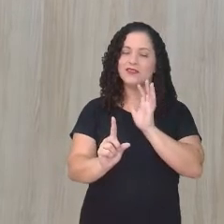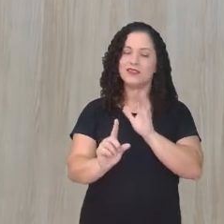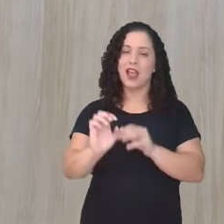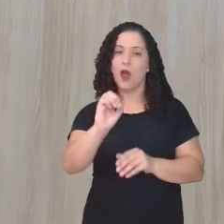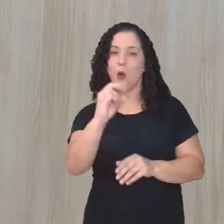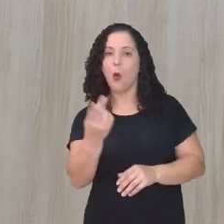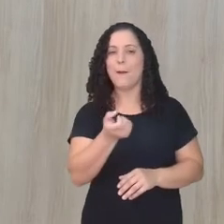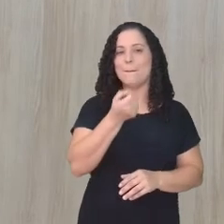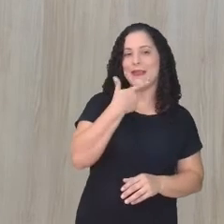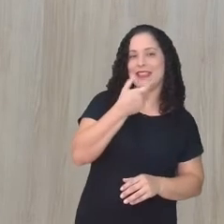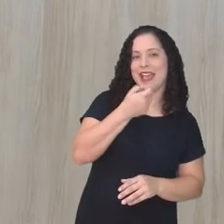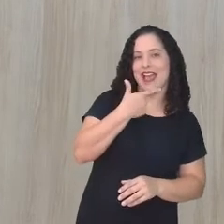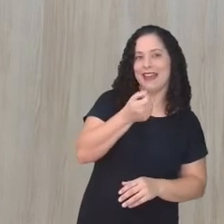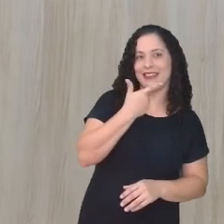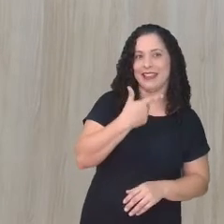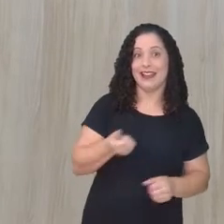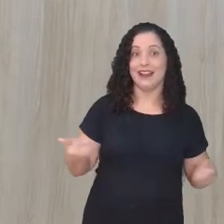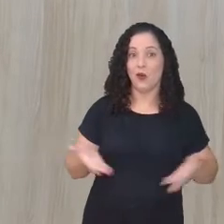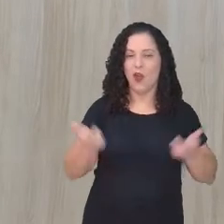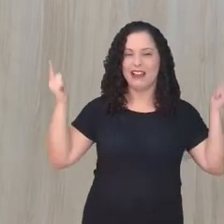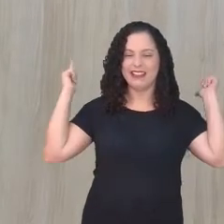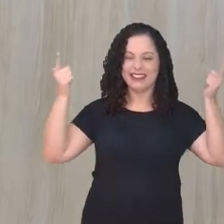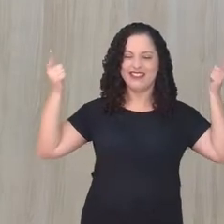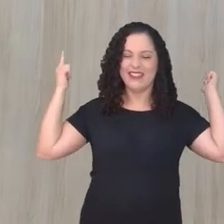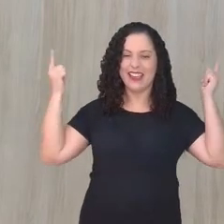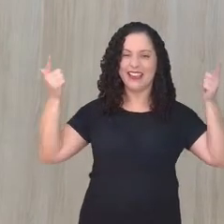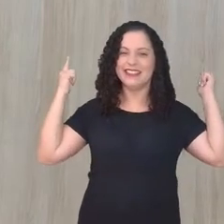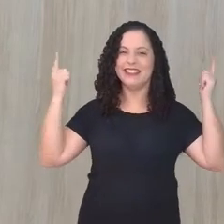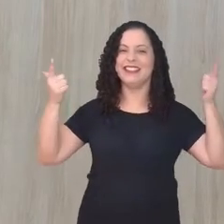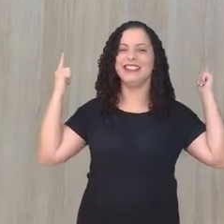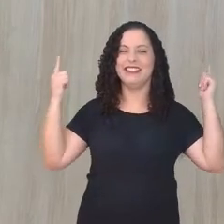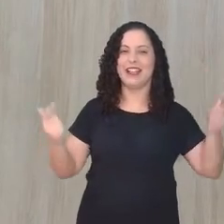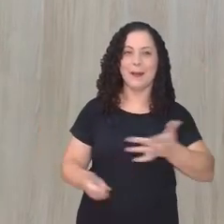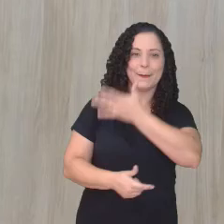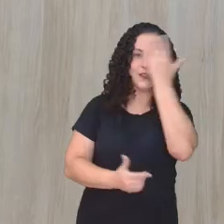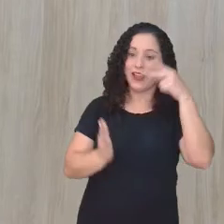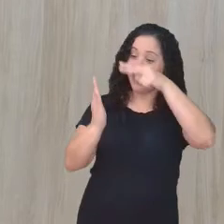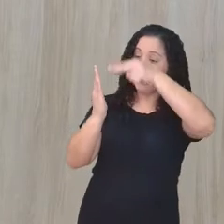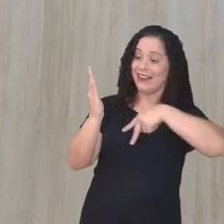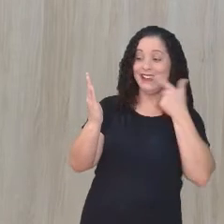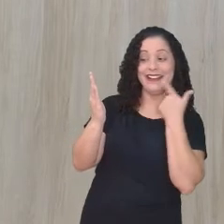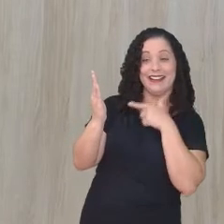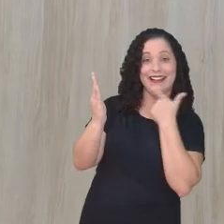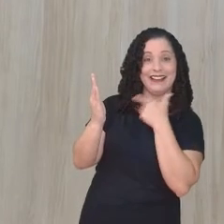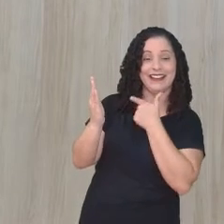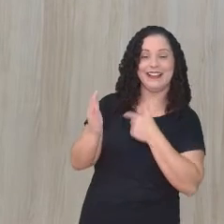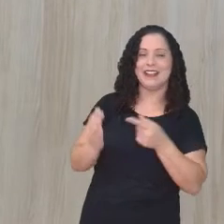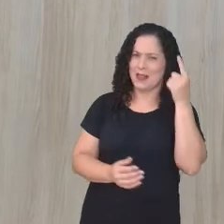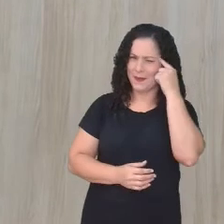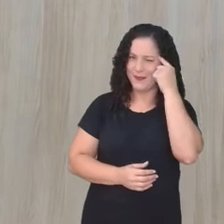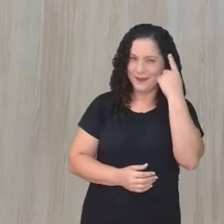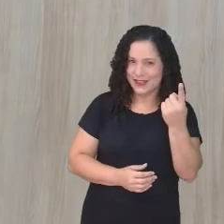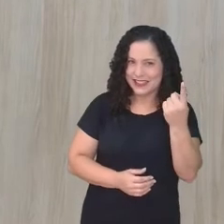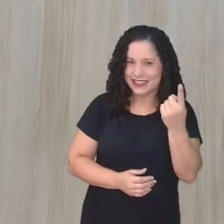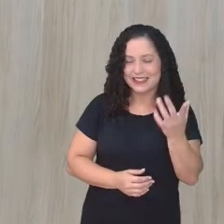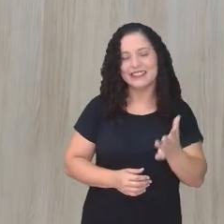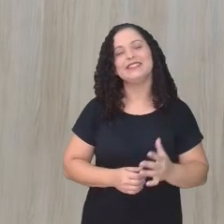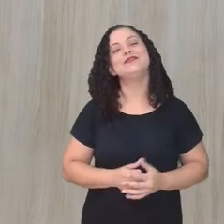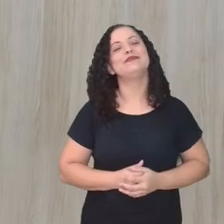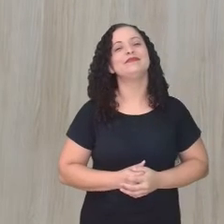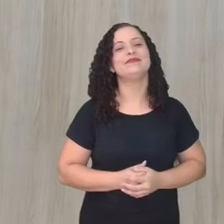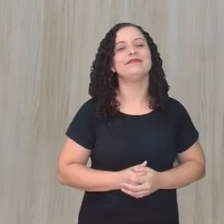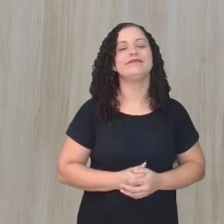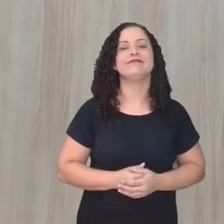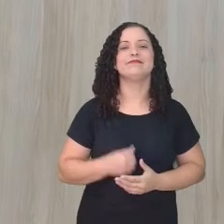fez uma piada bem legal e você quer mesmo divertir a galera que está com você? Então, pensa nisso, não é?